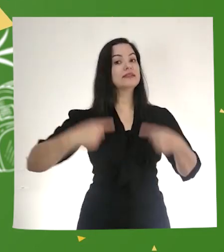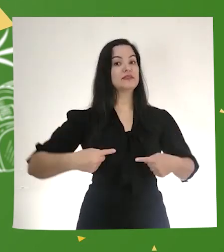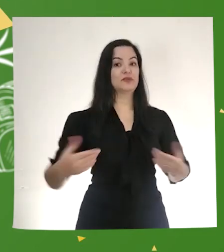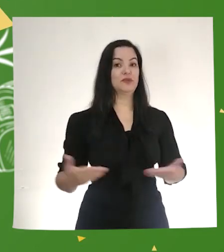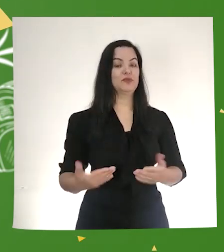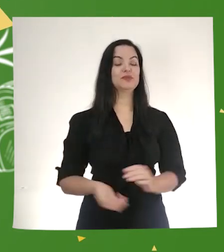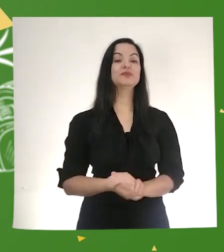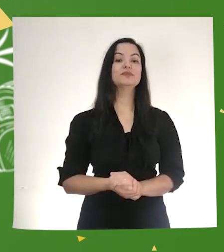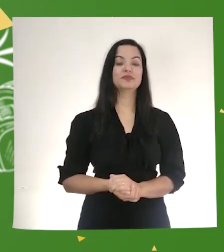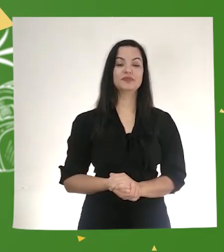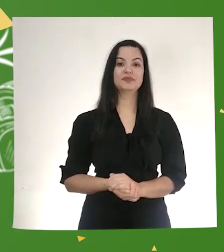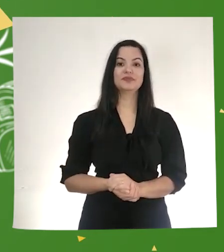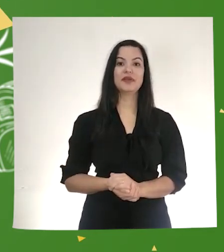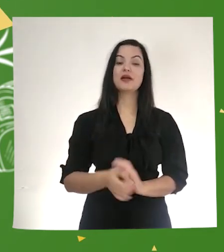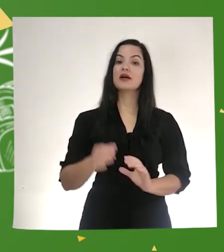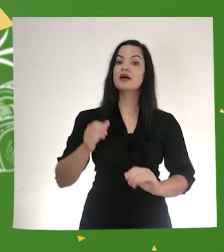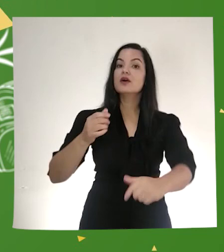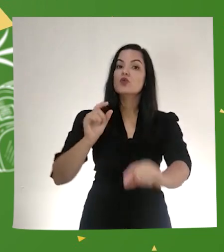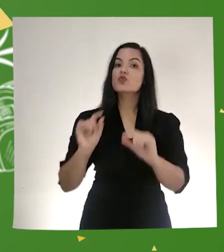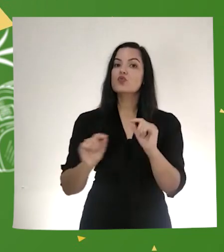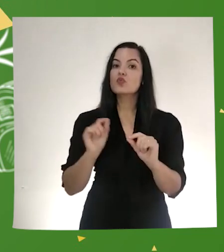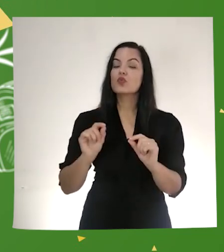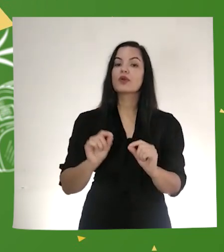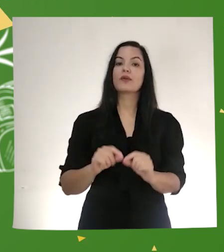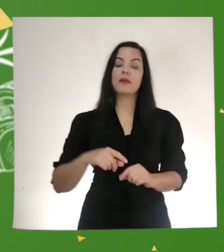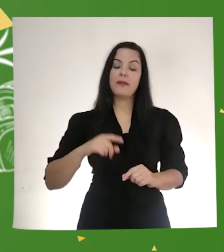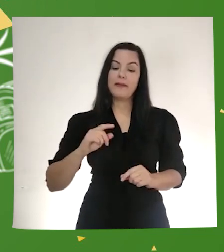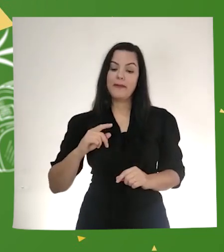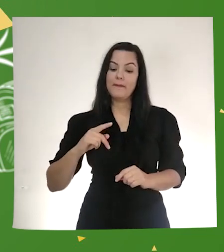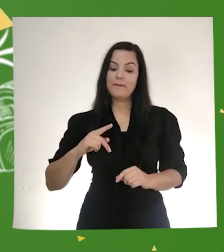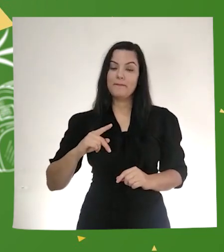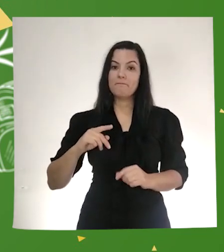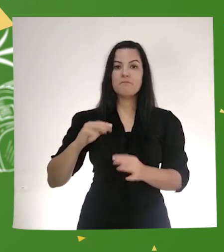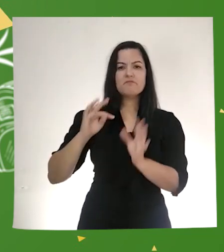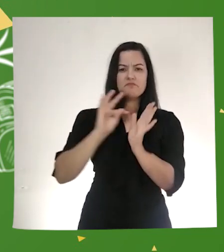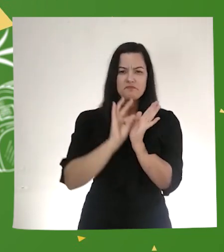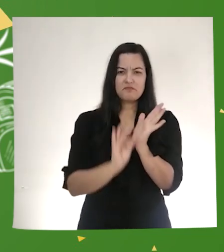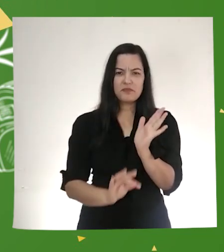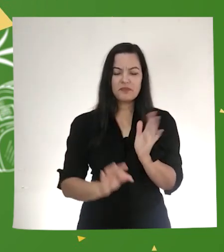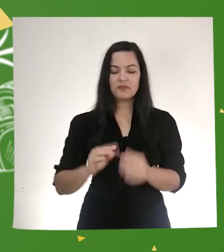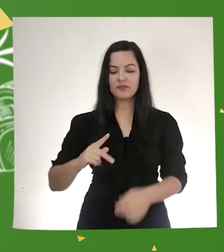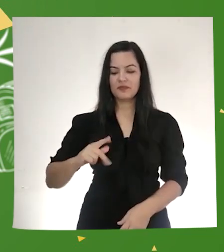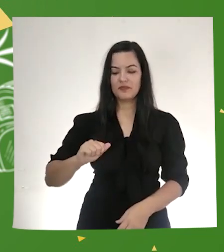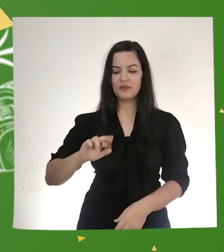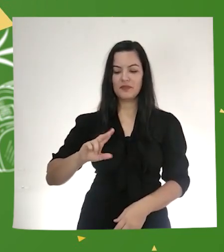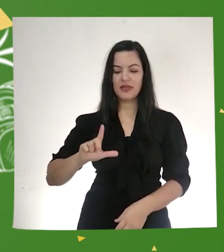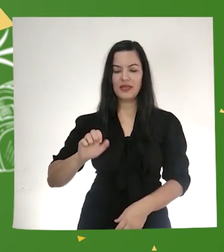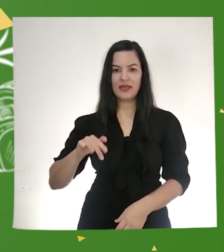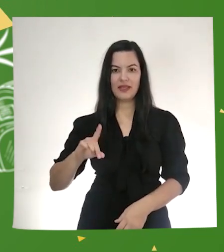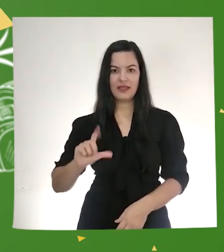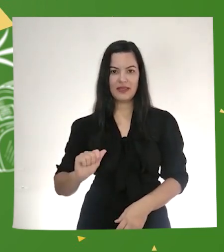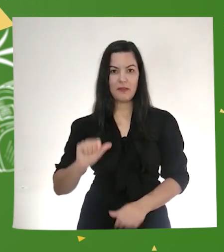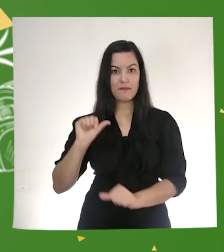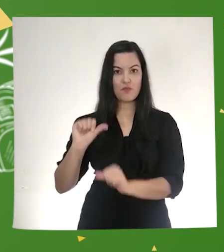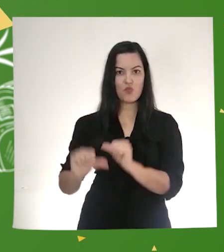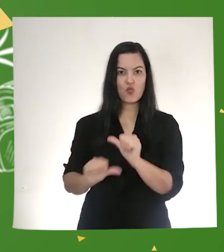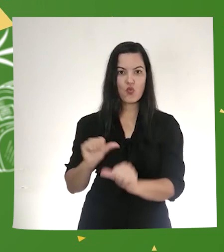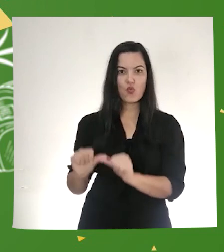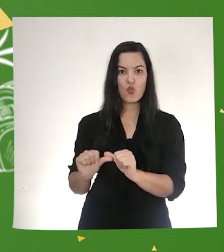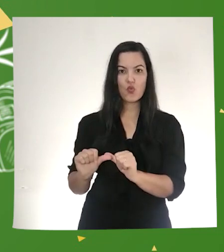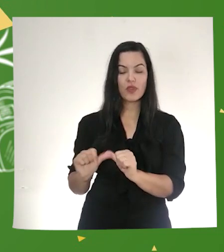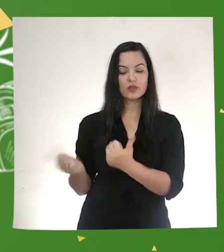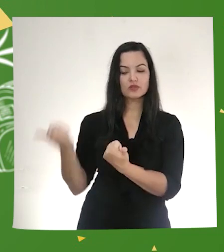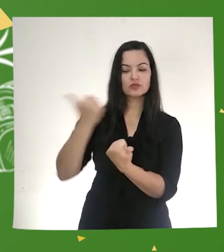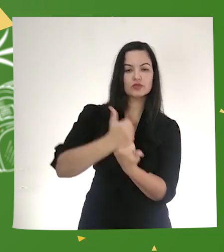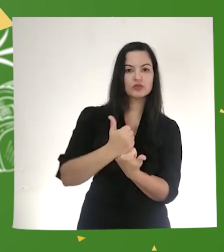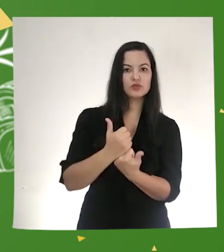desse nosso desafio. Modificar a parlenda, pegando as palavras que eu tirei e